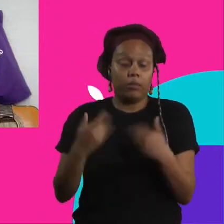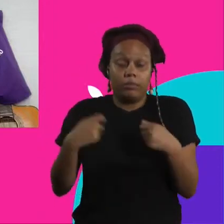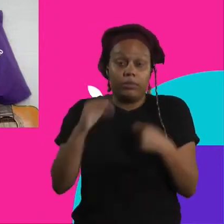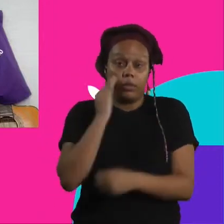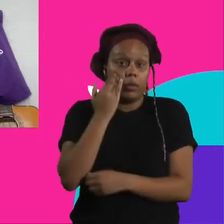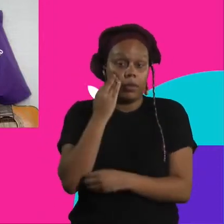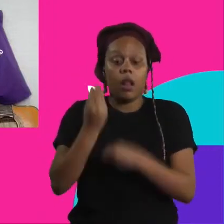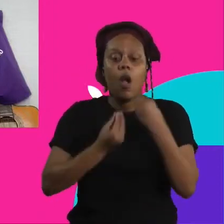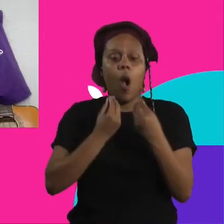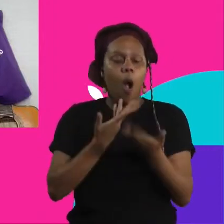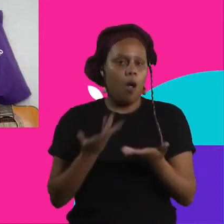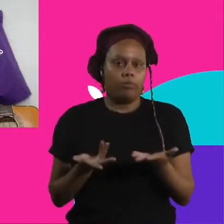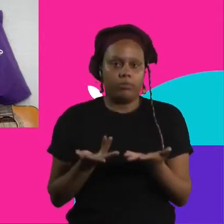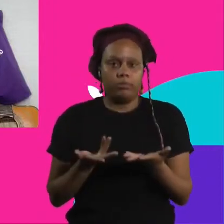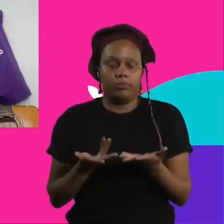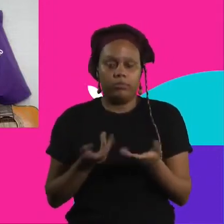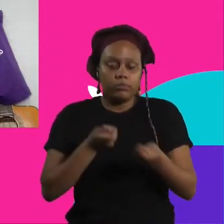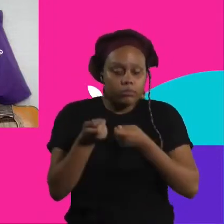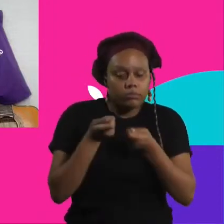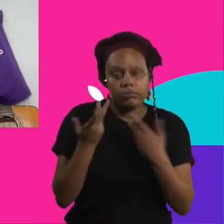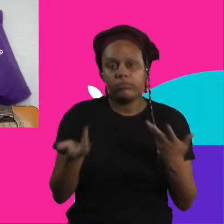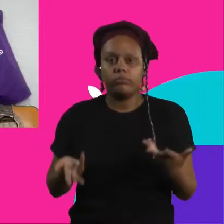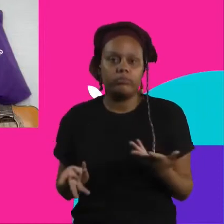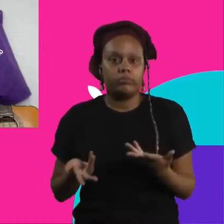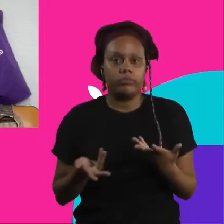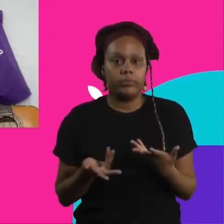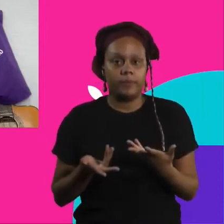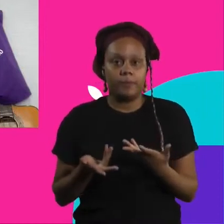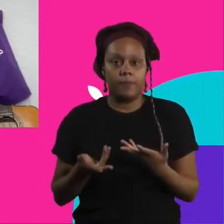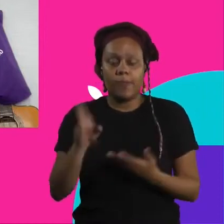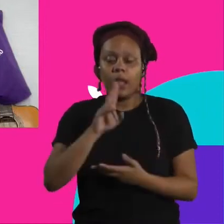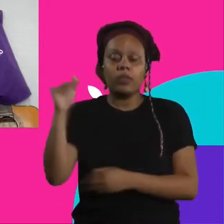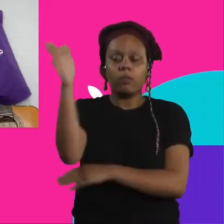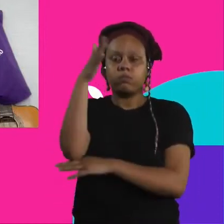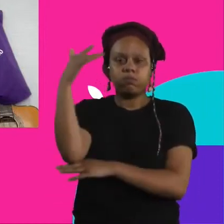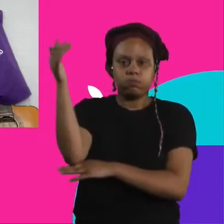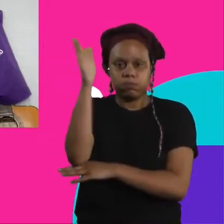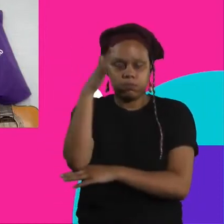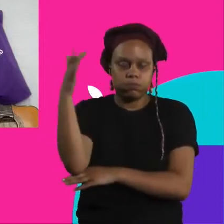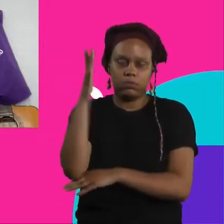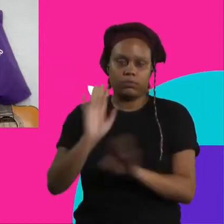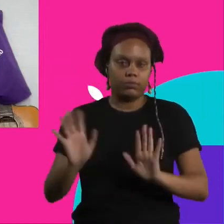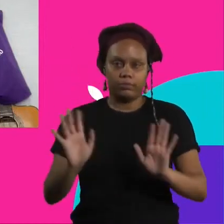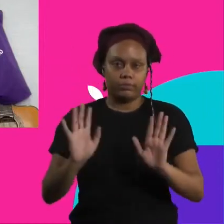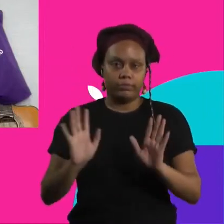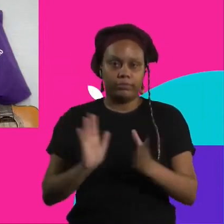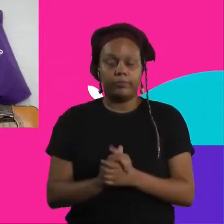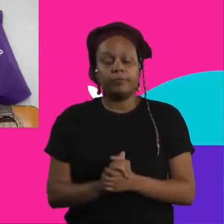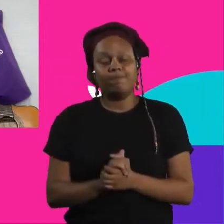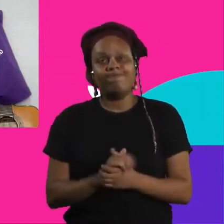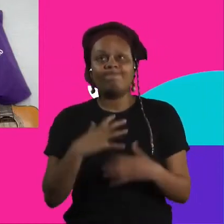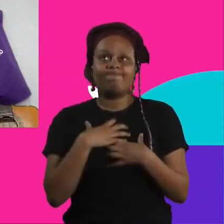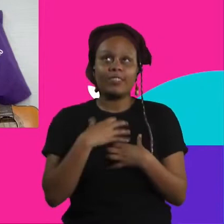funciona, não é usando como bandeira, né? Às vezes de